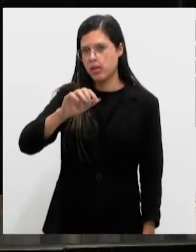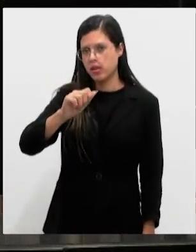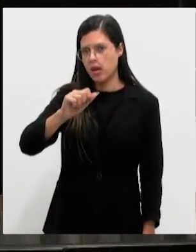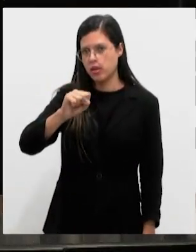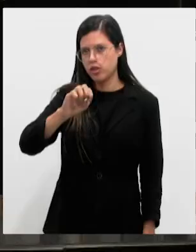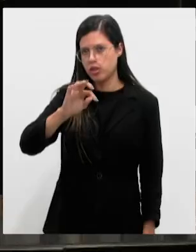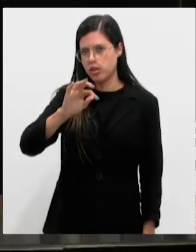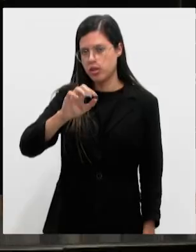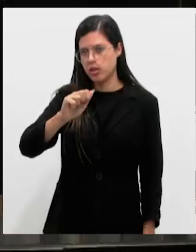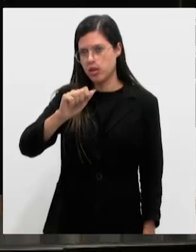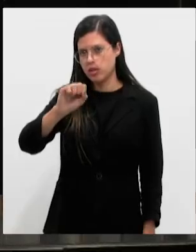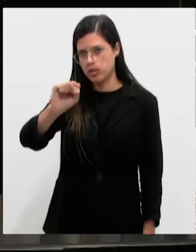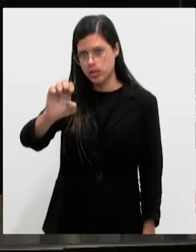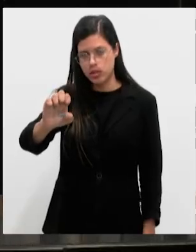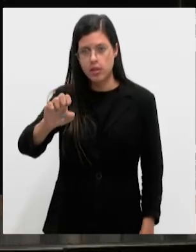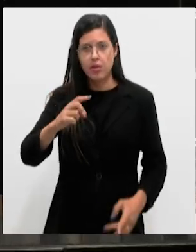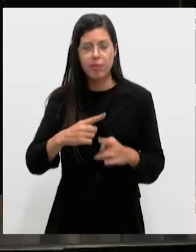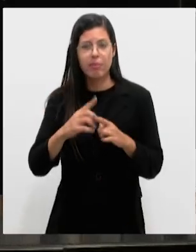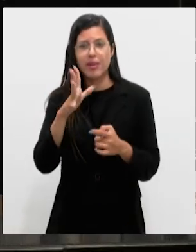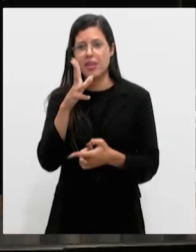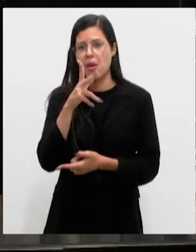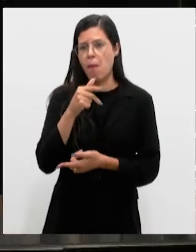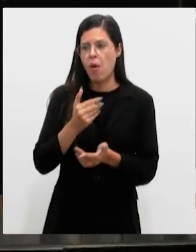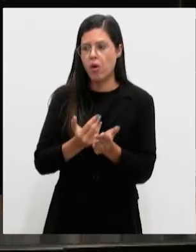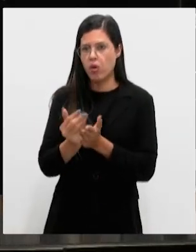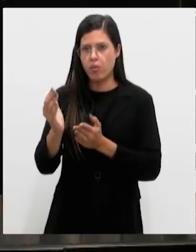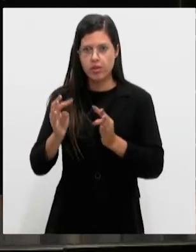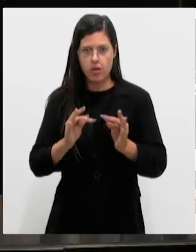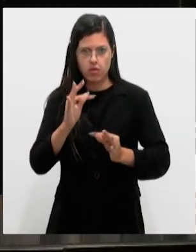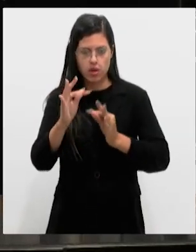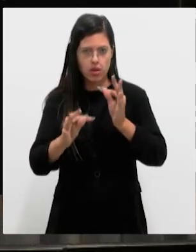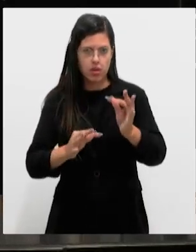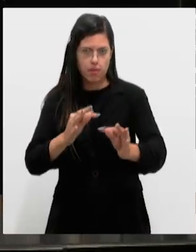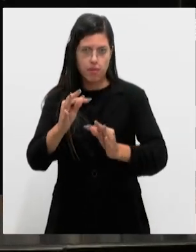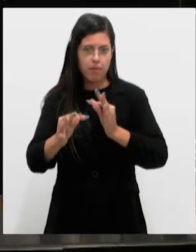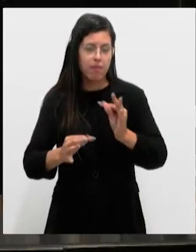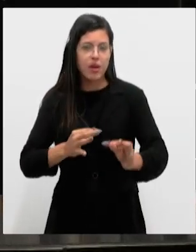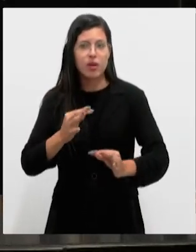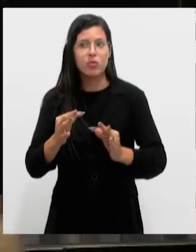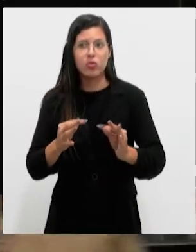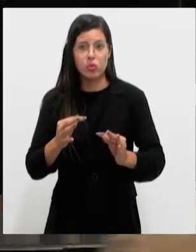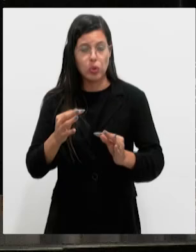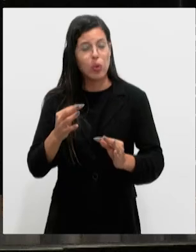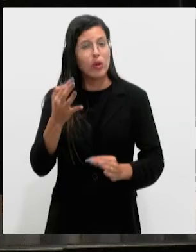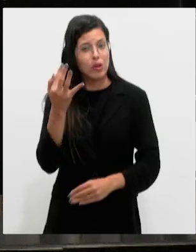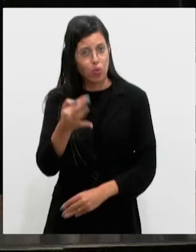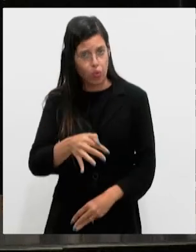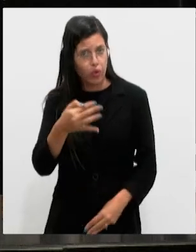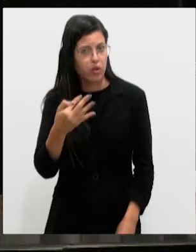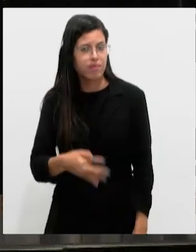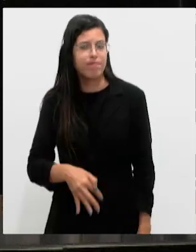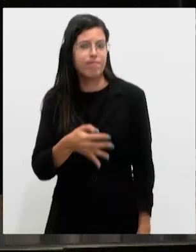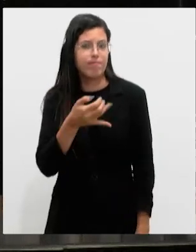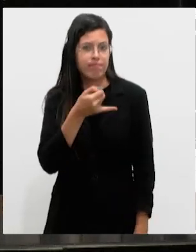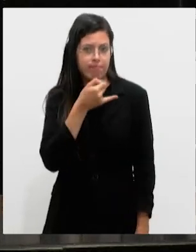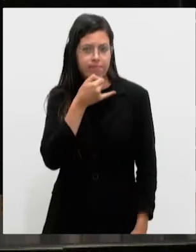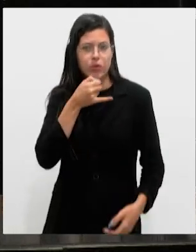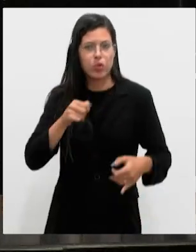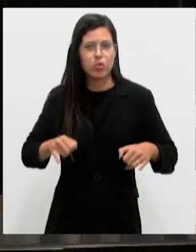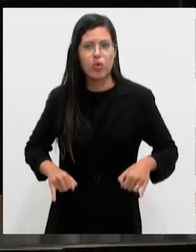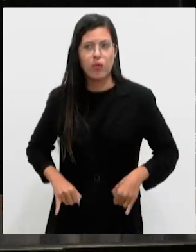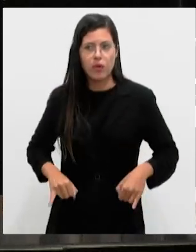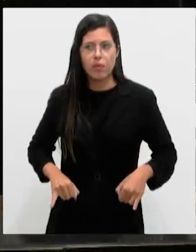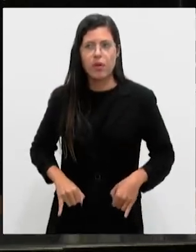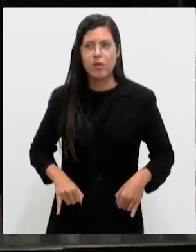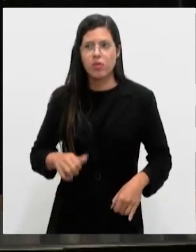Porque demora muito o início do tratamento com a quimioterapia, que além de ser doloroso, é triste o sofrimento de cada mulher